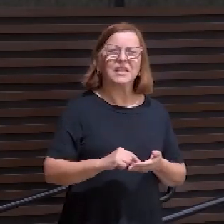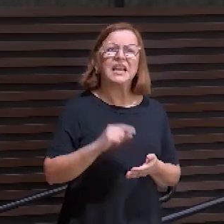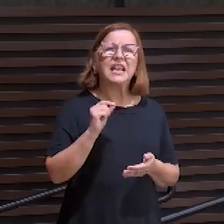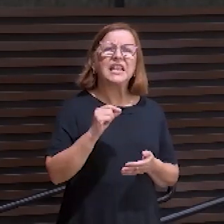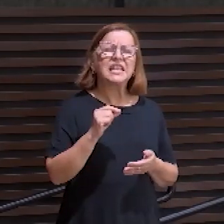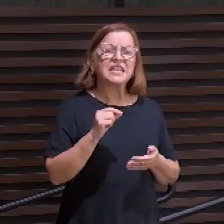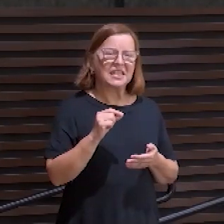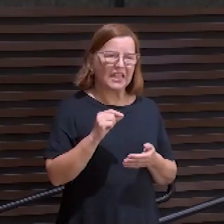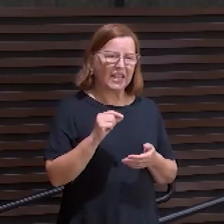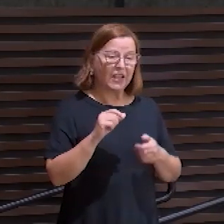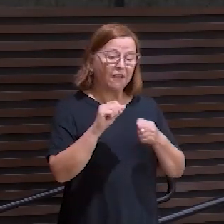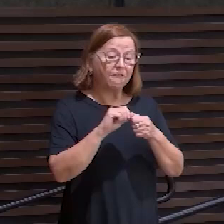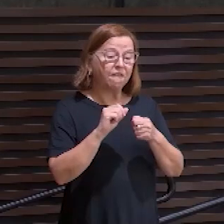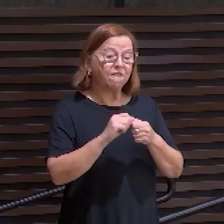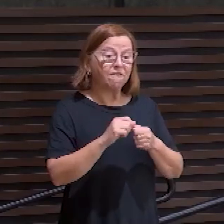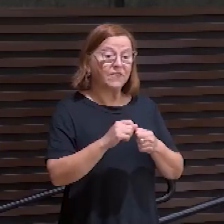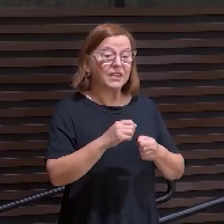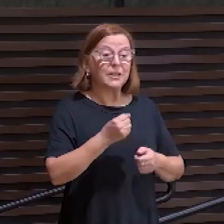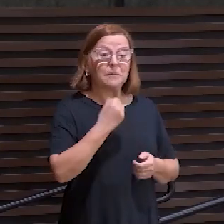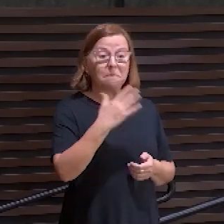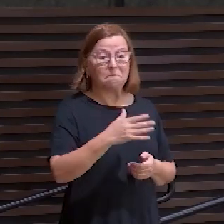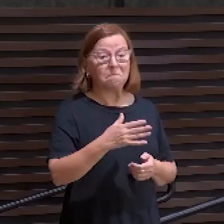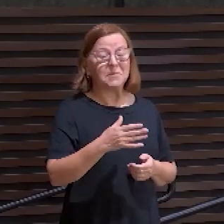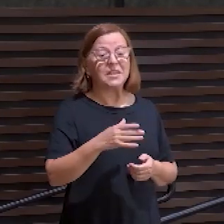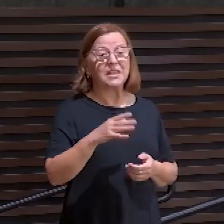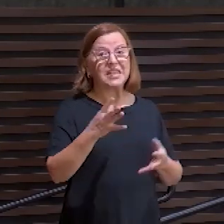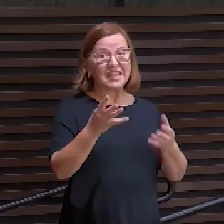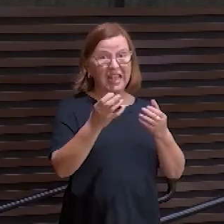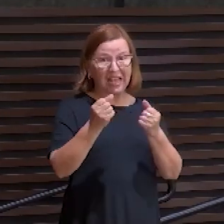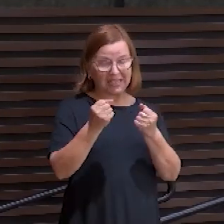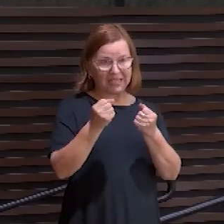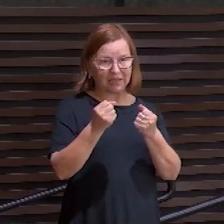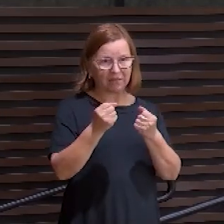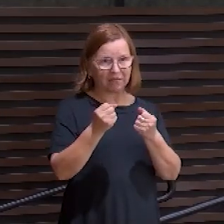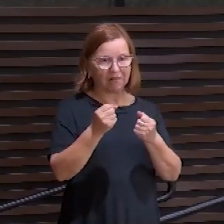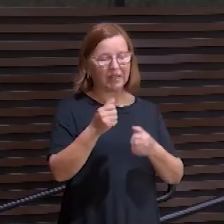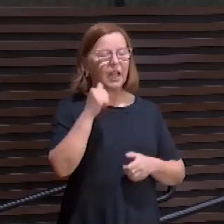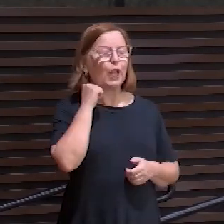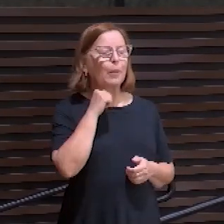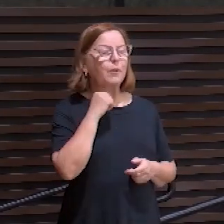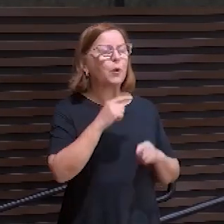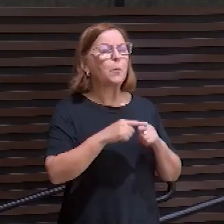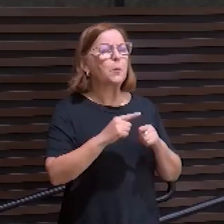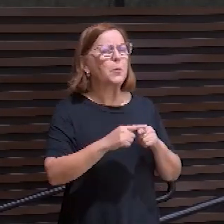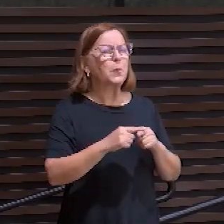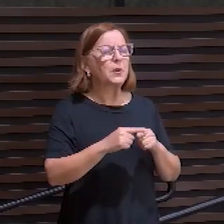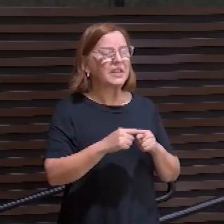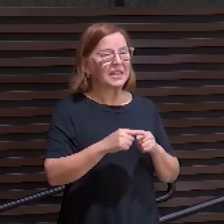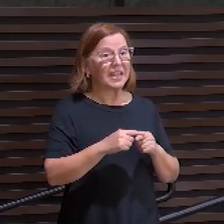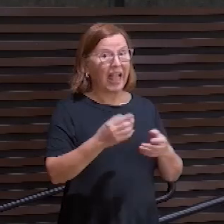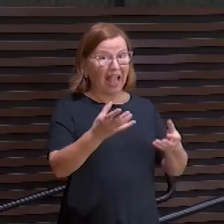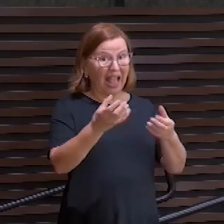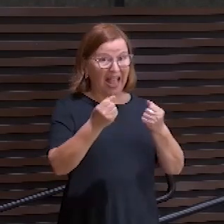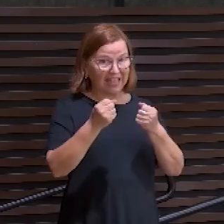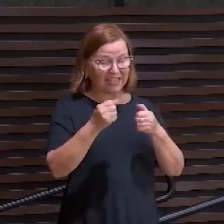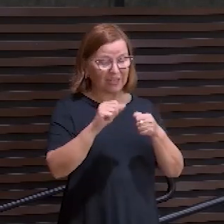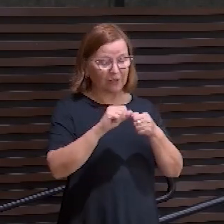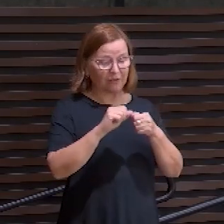foi aceito? Abel. Por que ele foi aceito e ele procedeu bem?